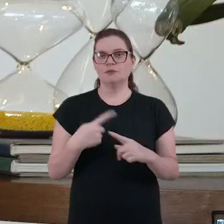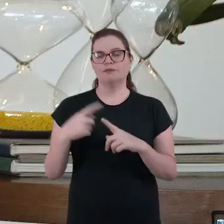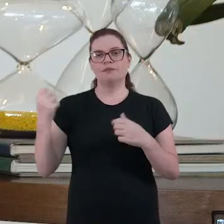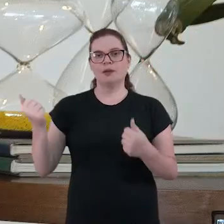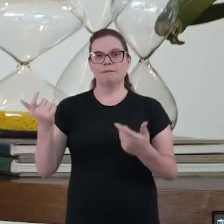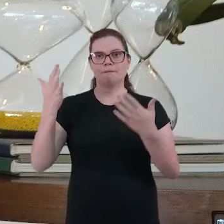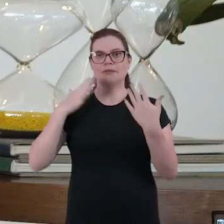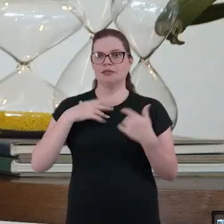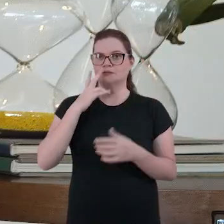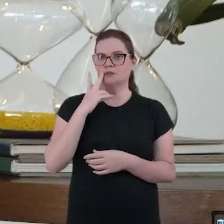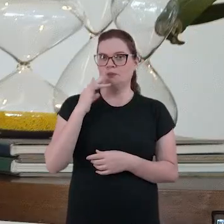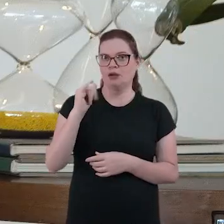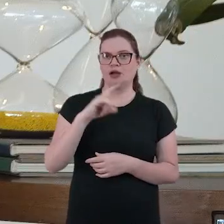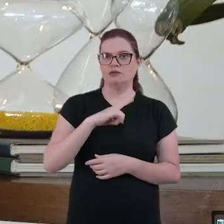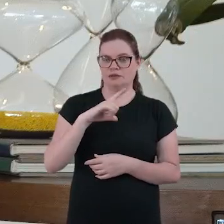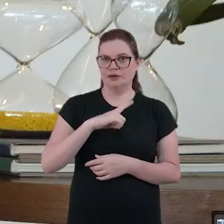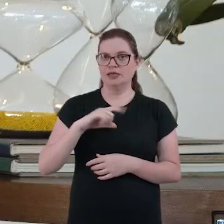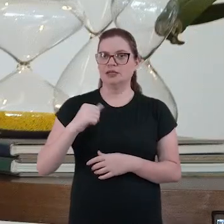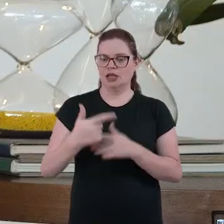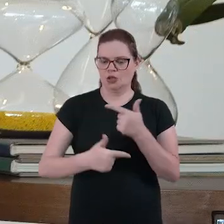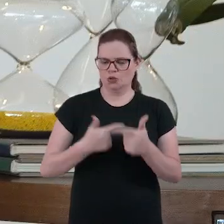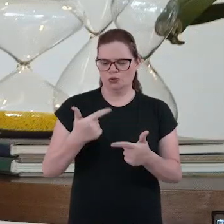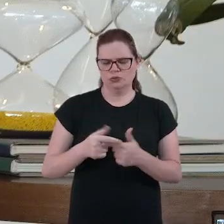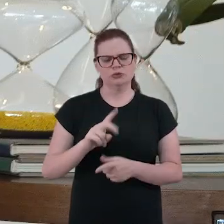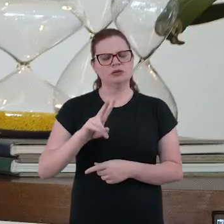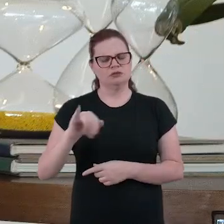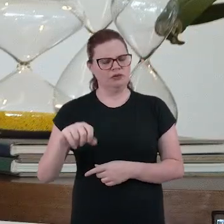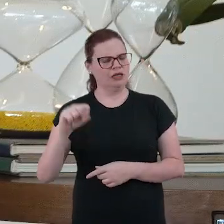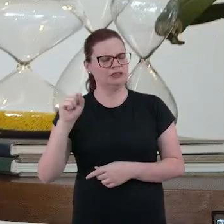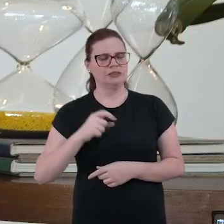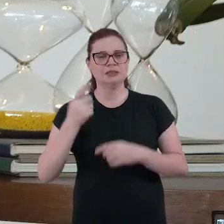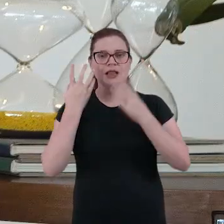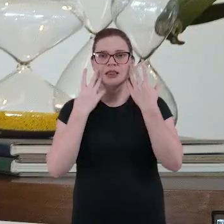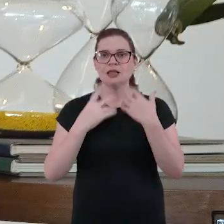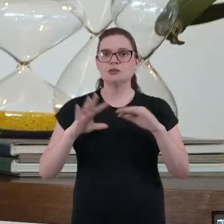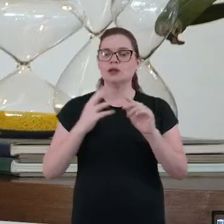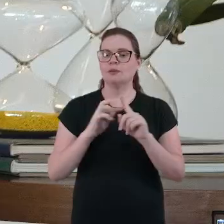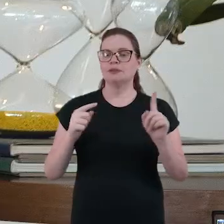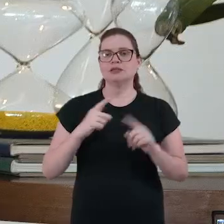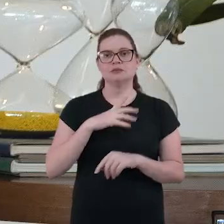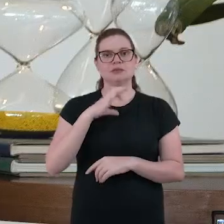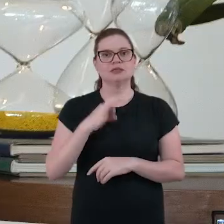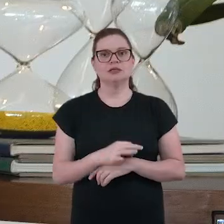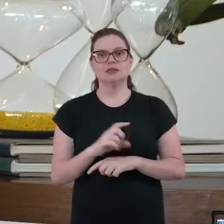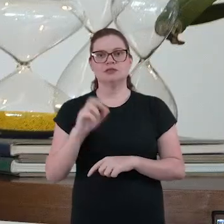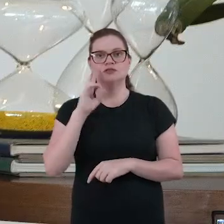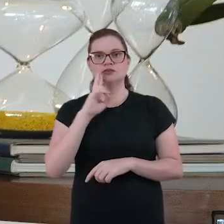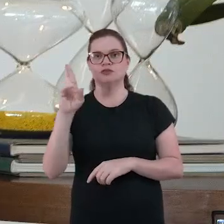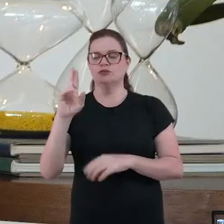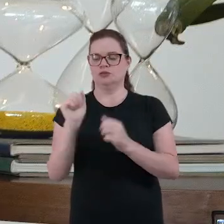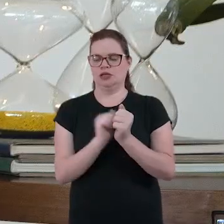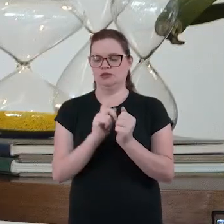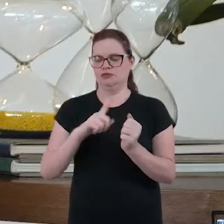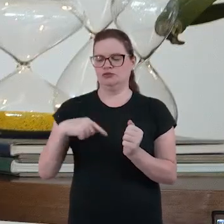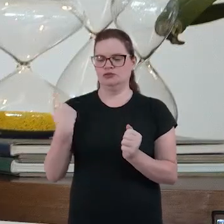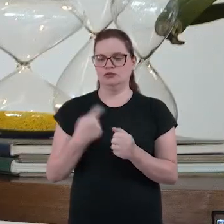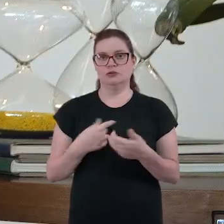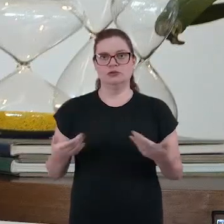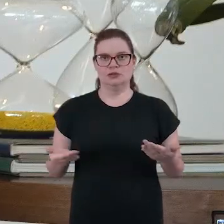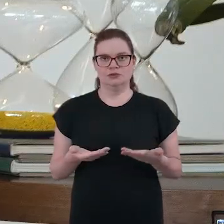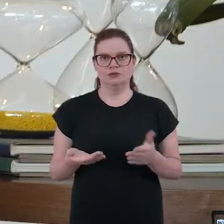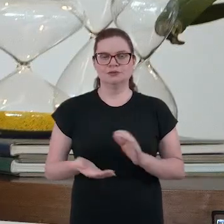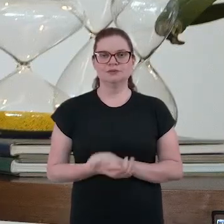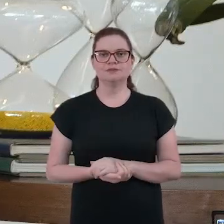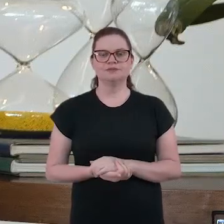do Pai, nós vamos ter luta? Vamos ter luta, isso é natural, mas nós vamos ter uma certeza que o Senhor vai estar conosco